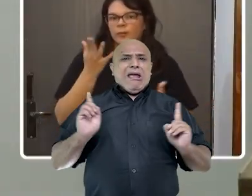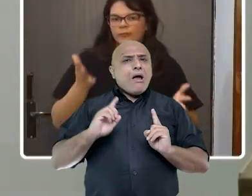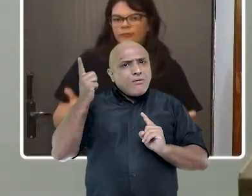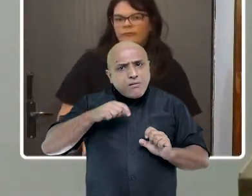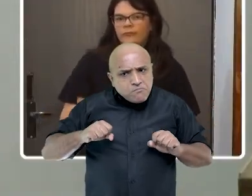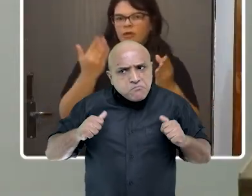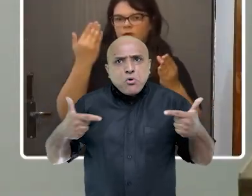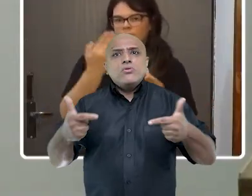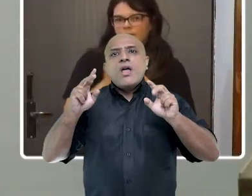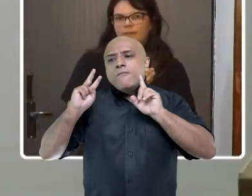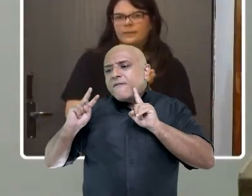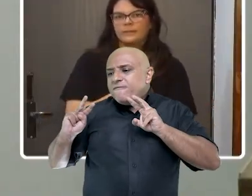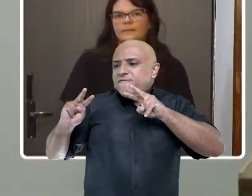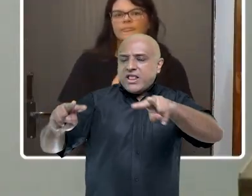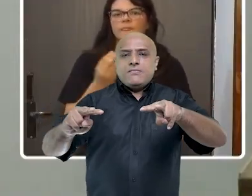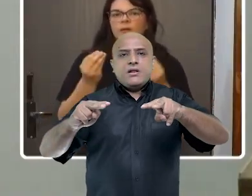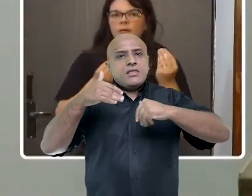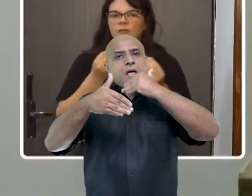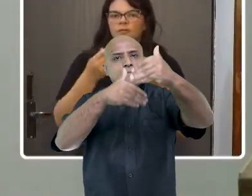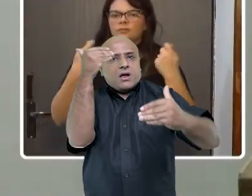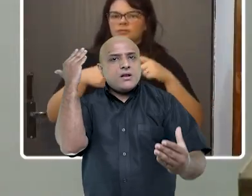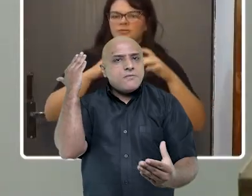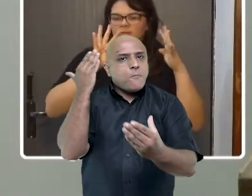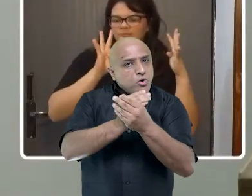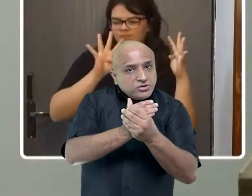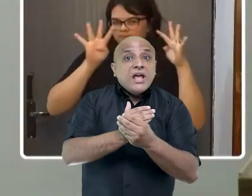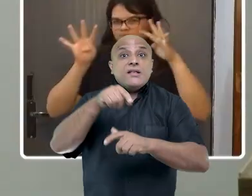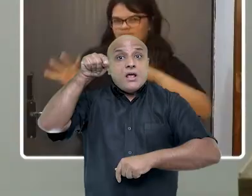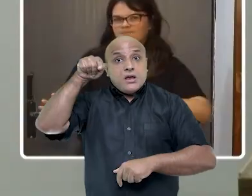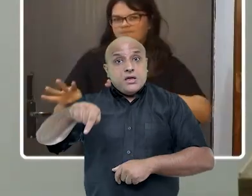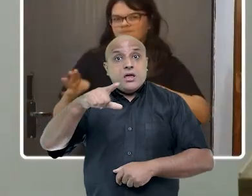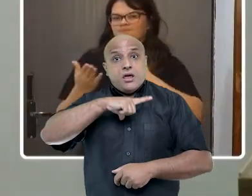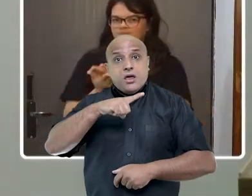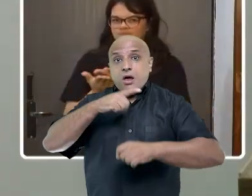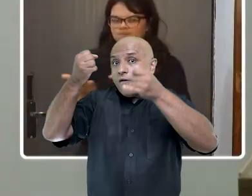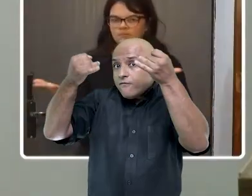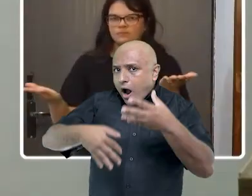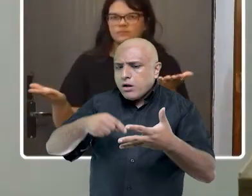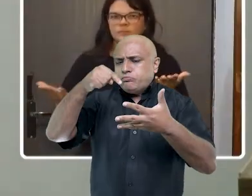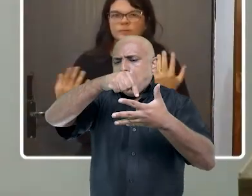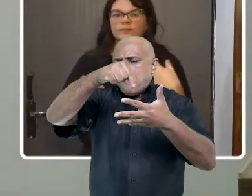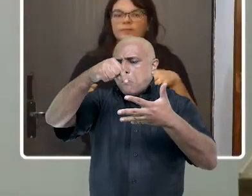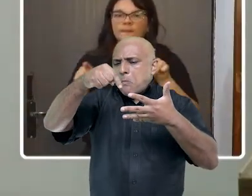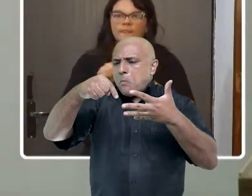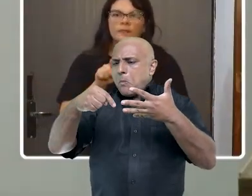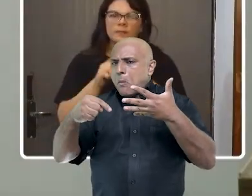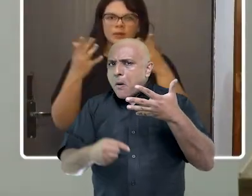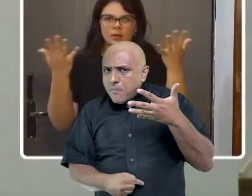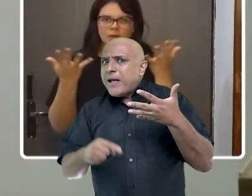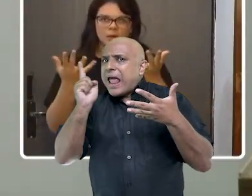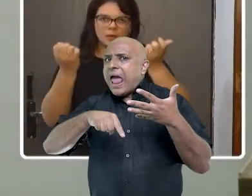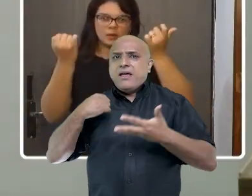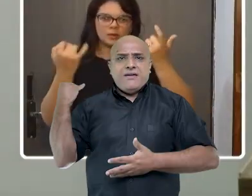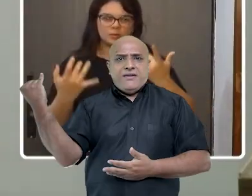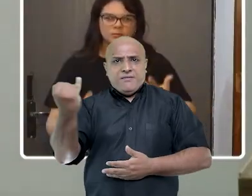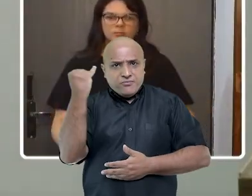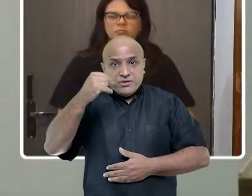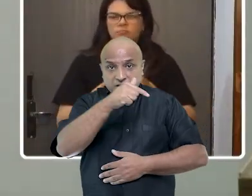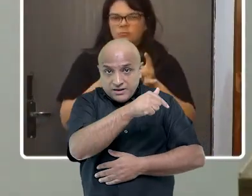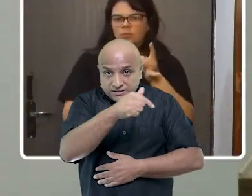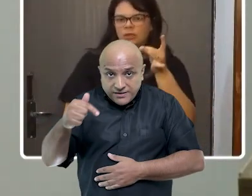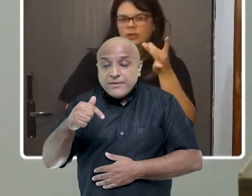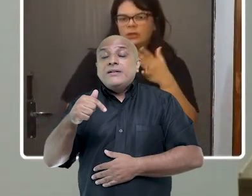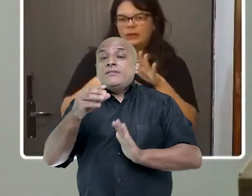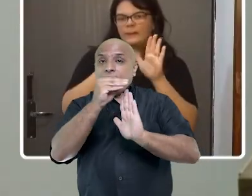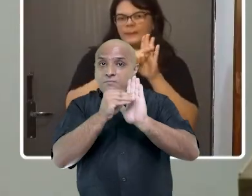uma visibilidade para esses processos. E aqui eu digo alguns pontos que são importantes dessa Semana Pauta